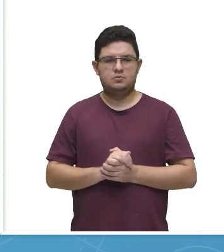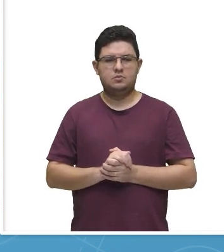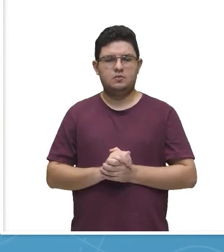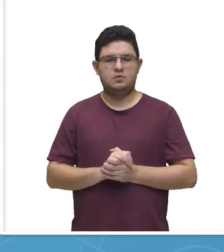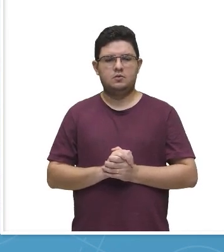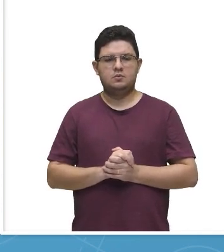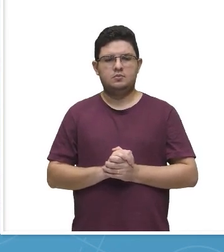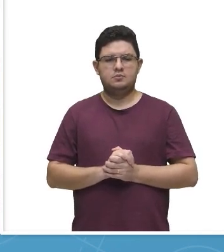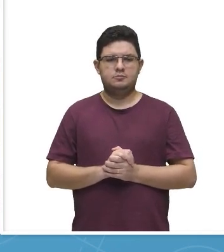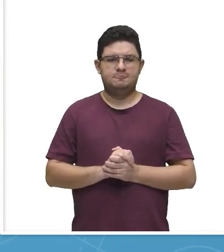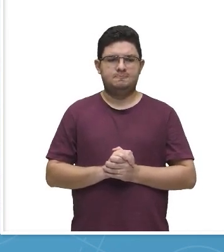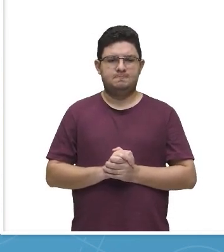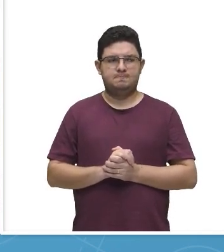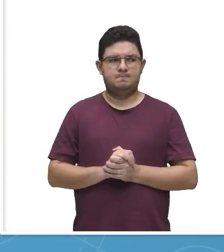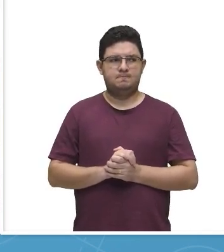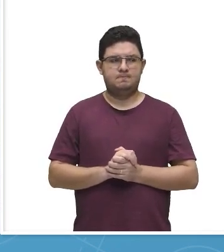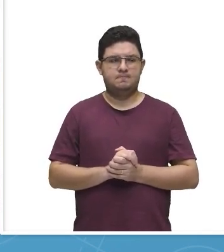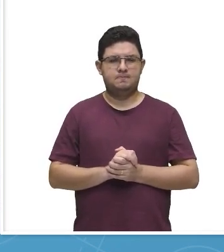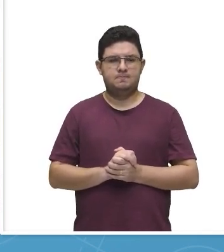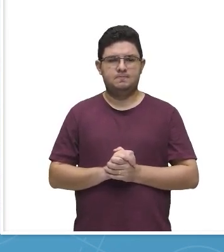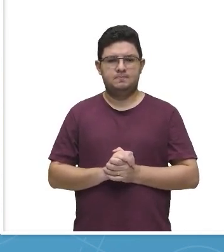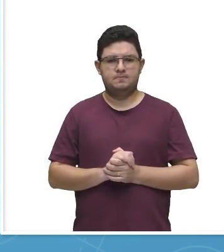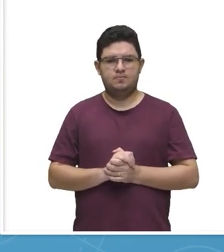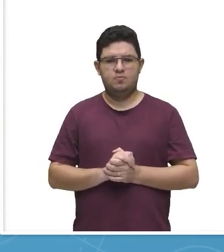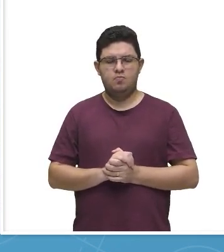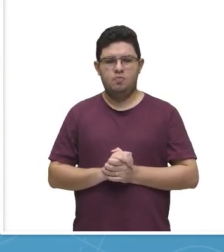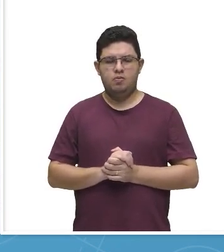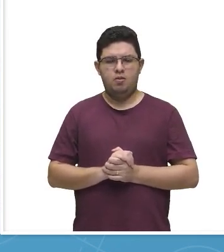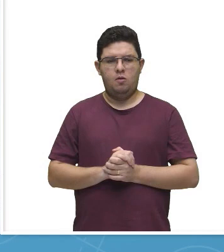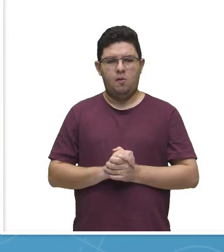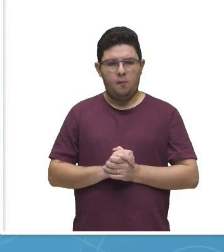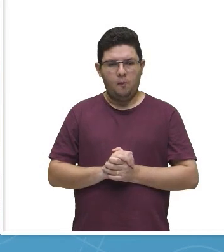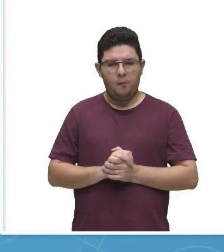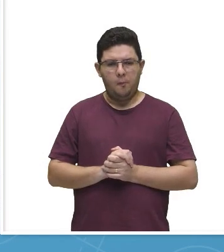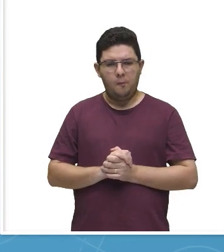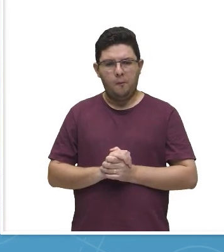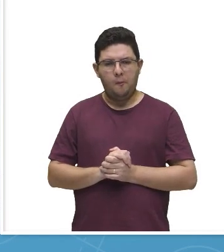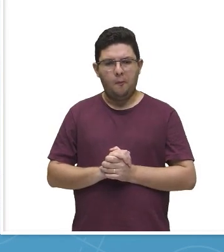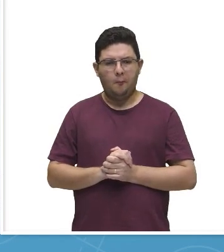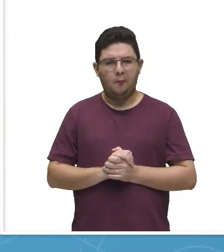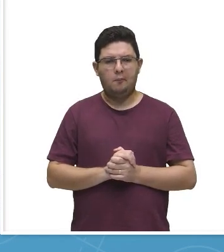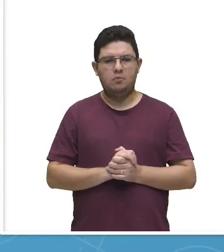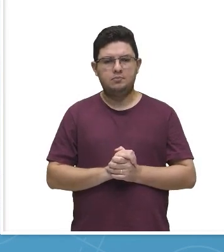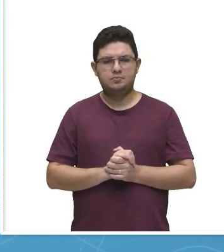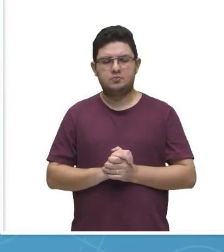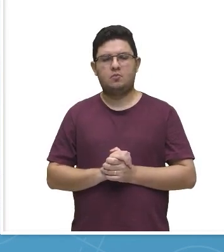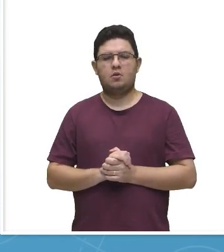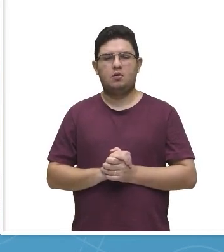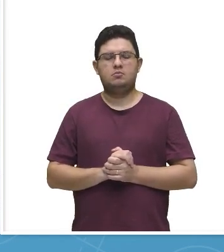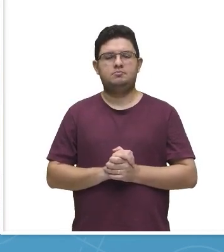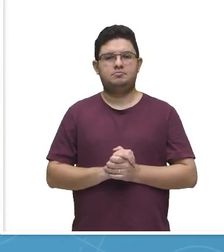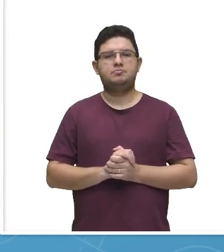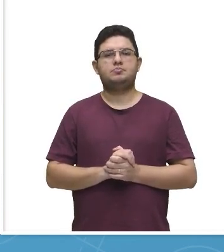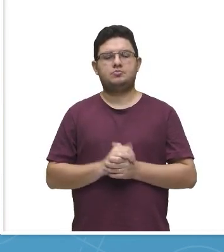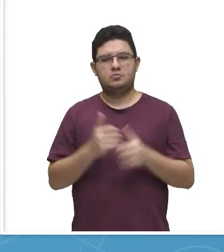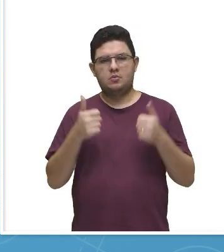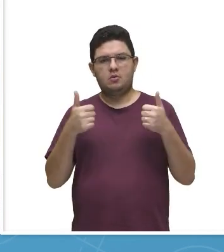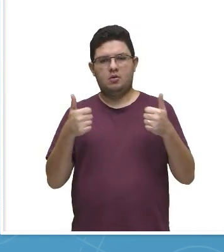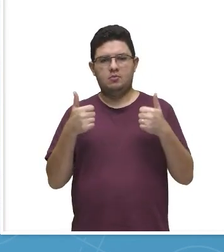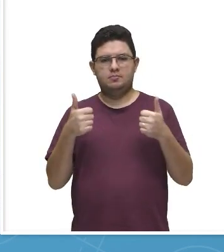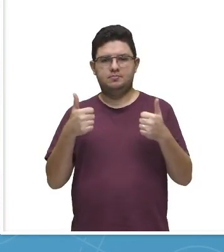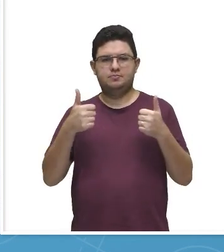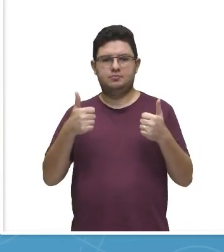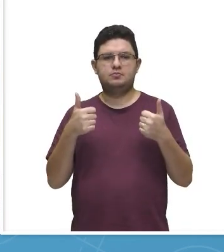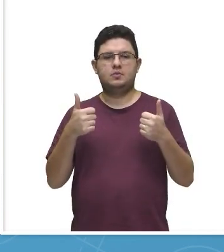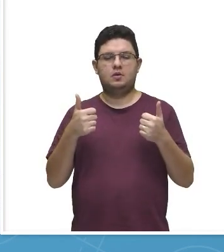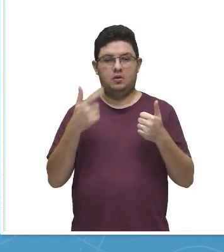mais 4 a quarta, né? Beleza. Mais alguém? Somente? Muito bem. Então vamos para a